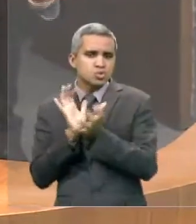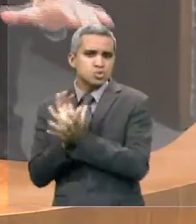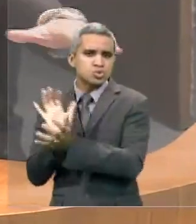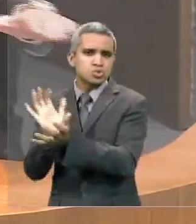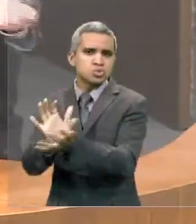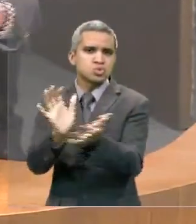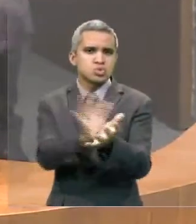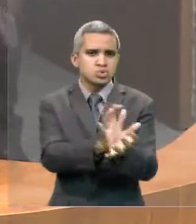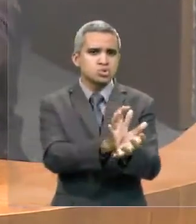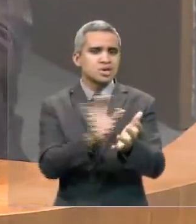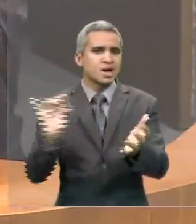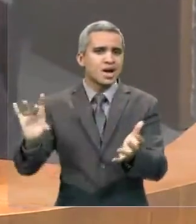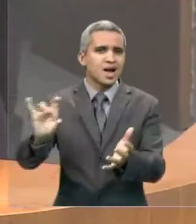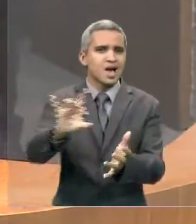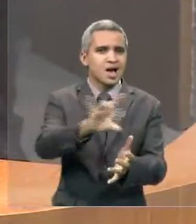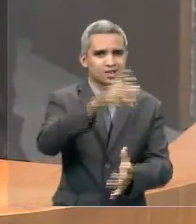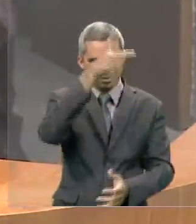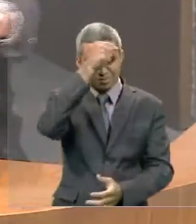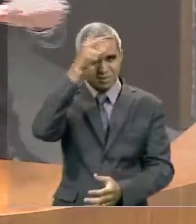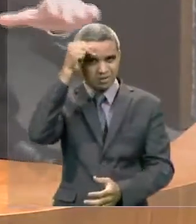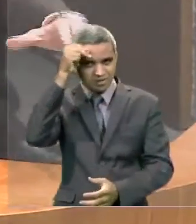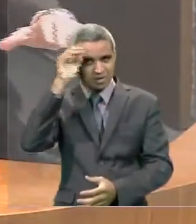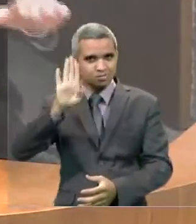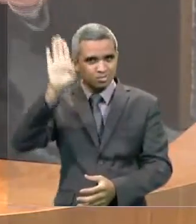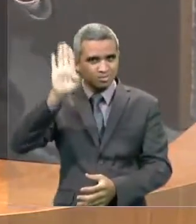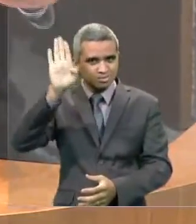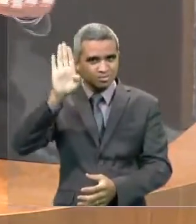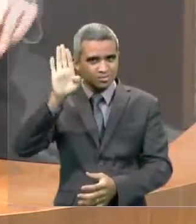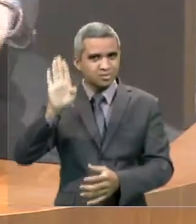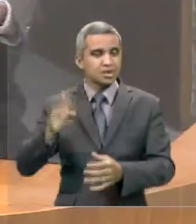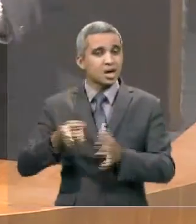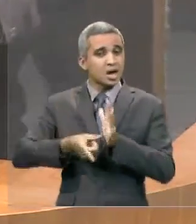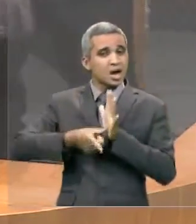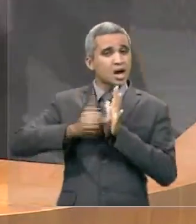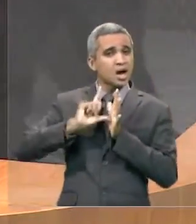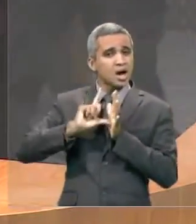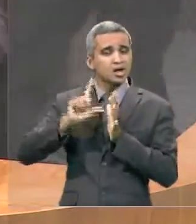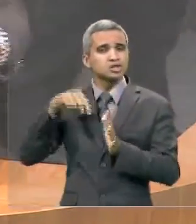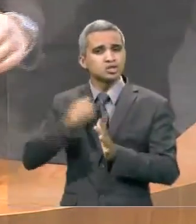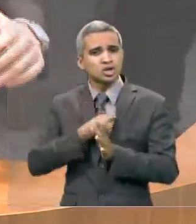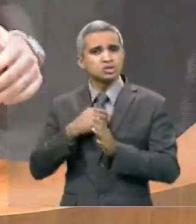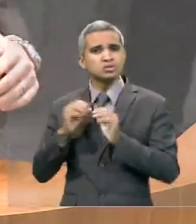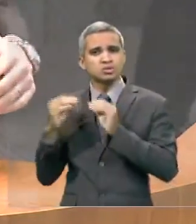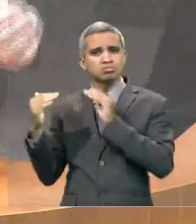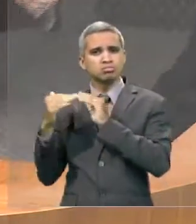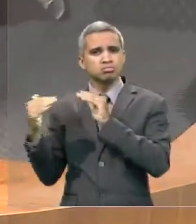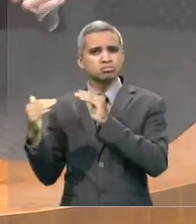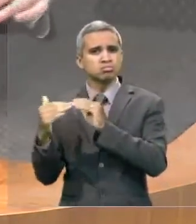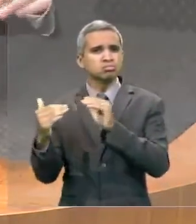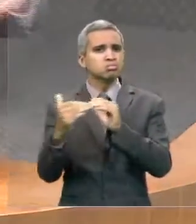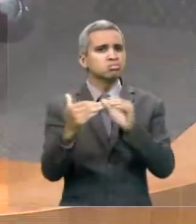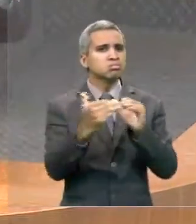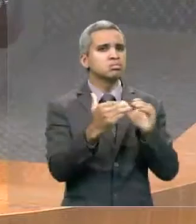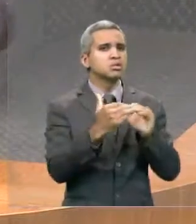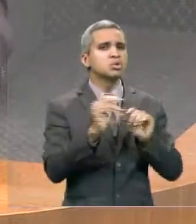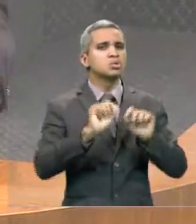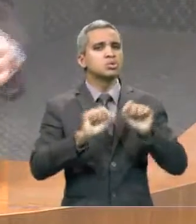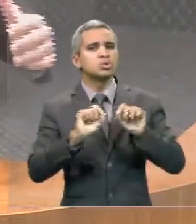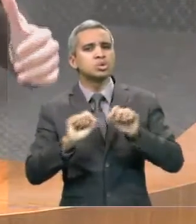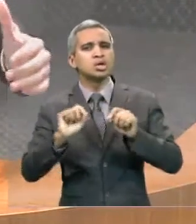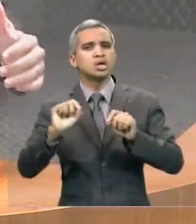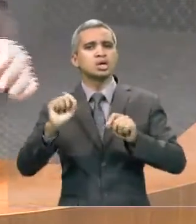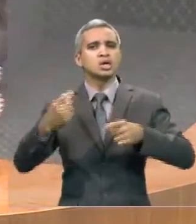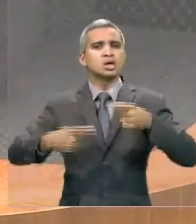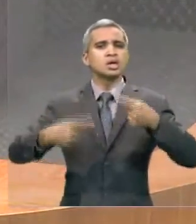feitos os debates, a sabatina, nós podemos alinhar antes as questões que nós vamos decidir, debater.